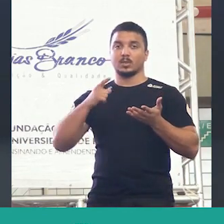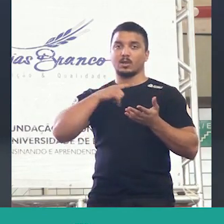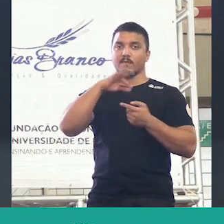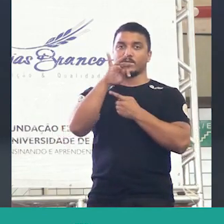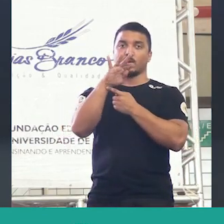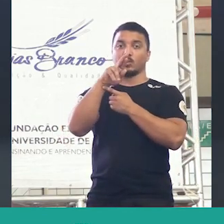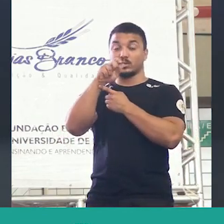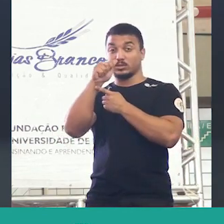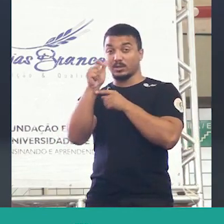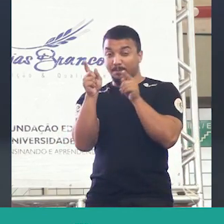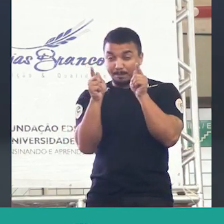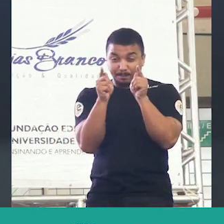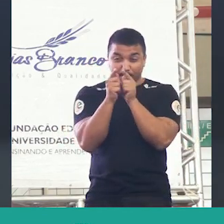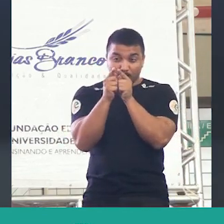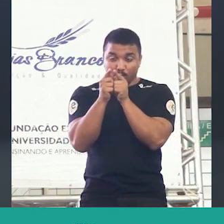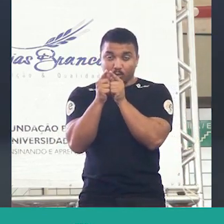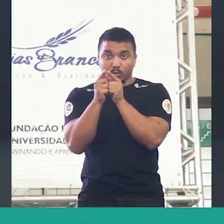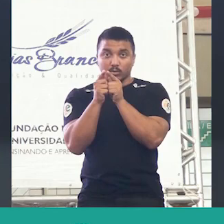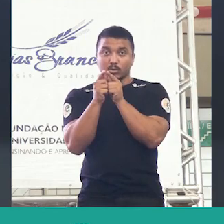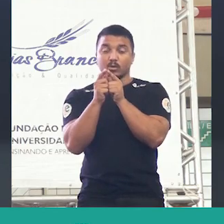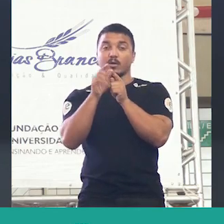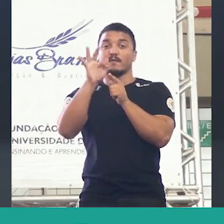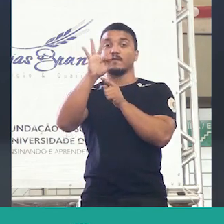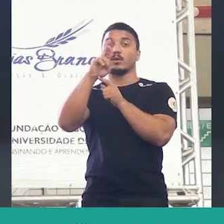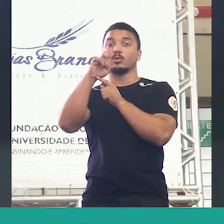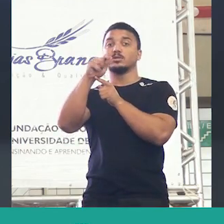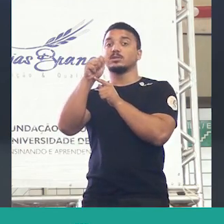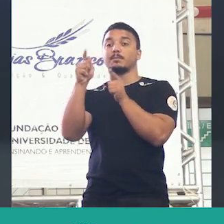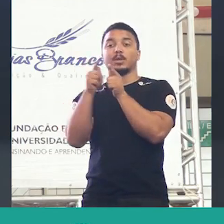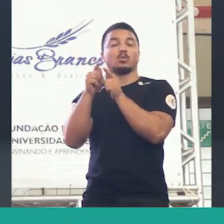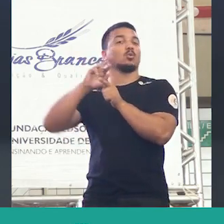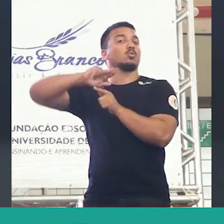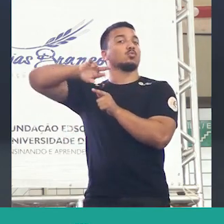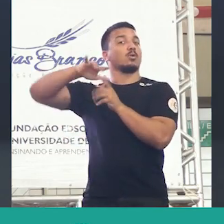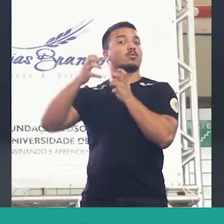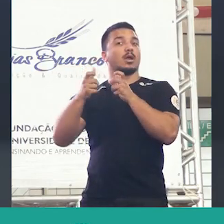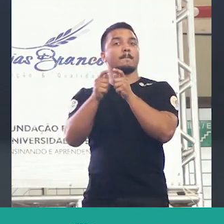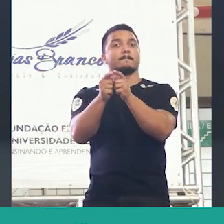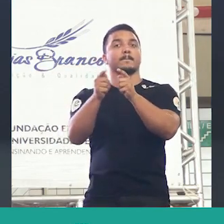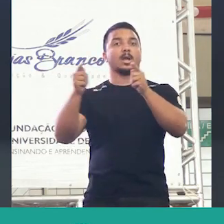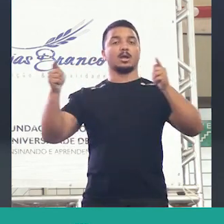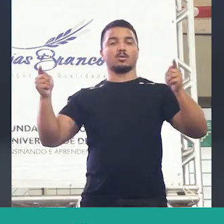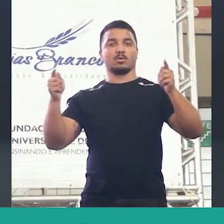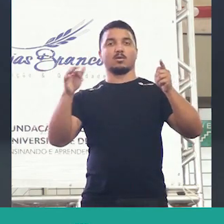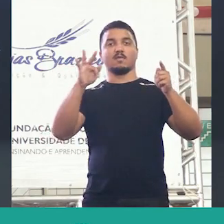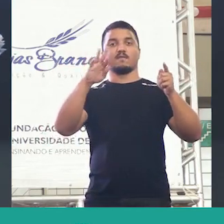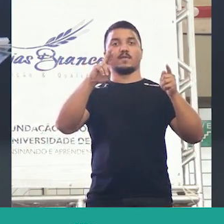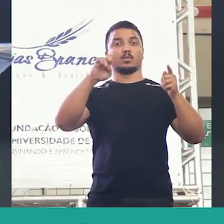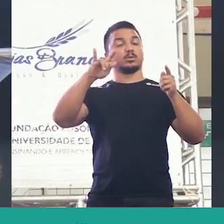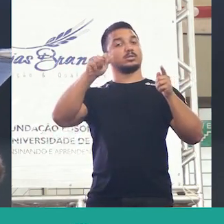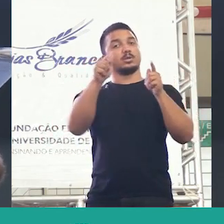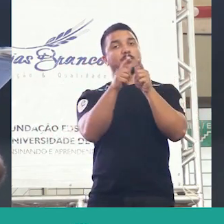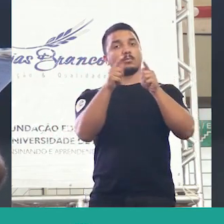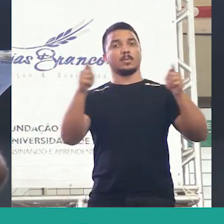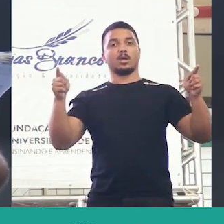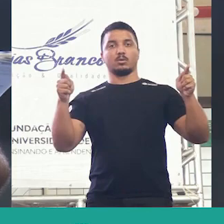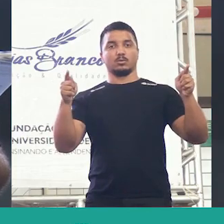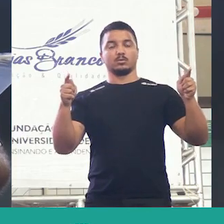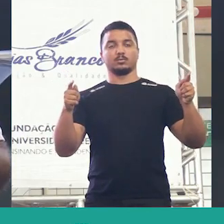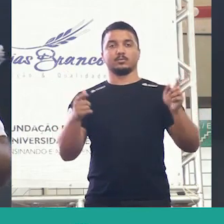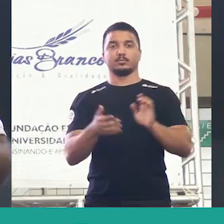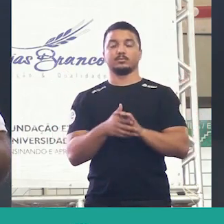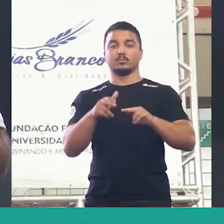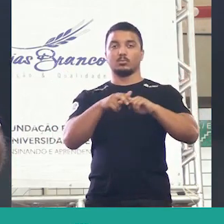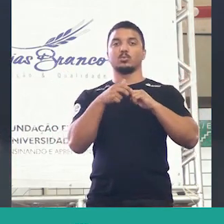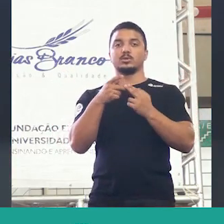uma frequência menor. Não, eu tenho que ter uma frequência maior. Ele tem que ser opaca a frequência maior do que a luz